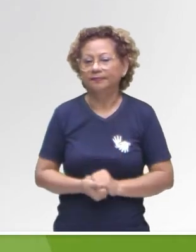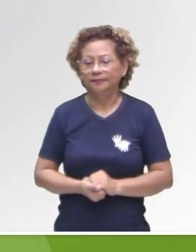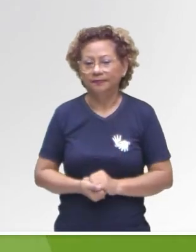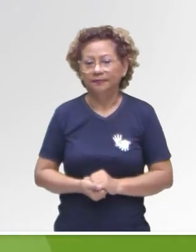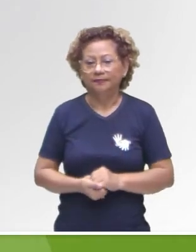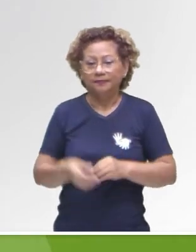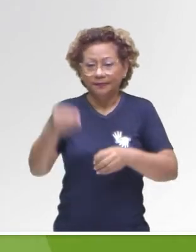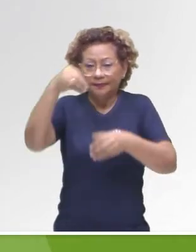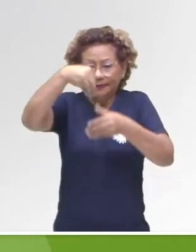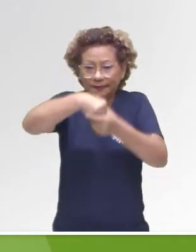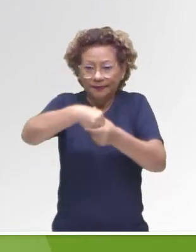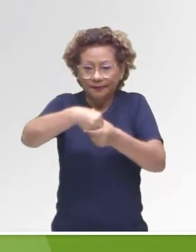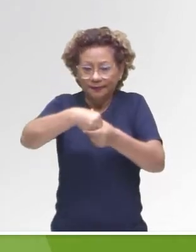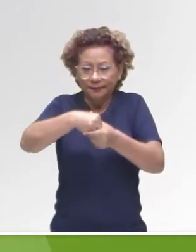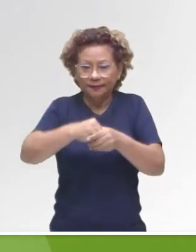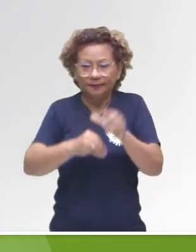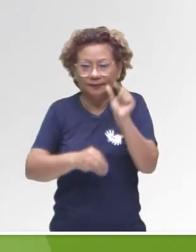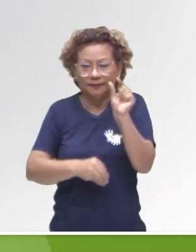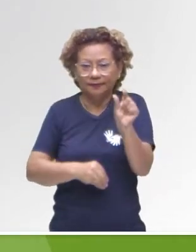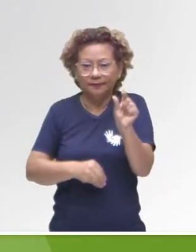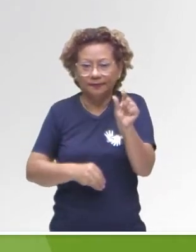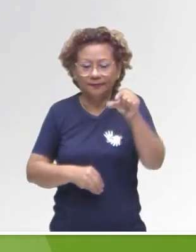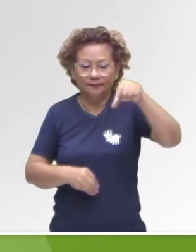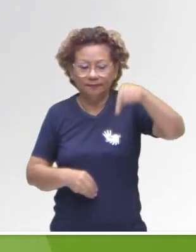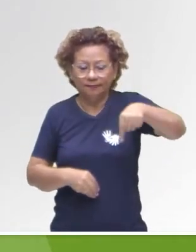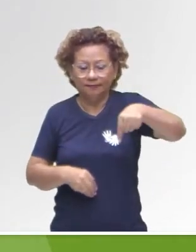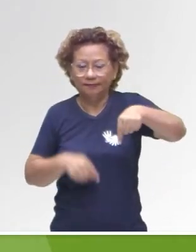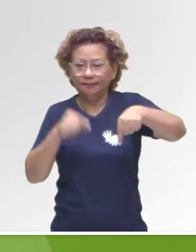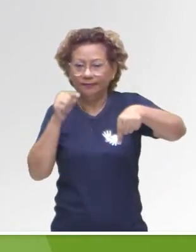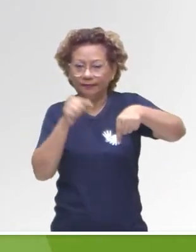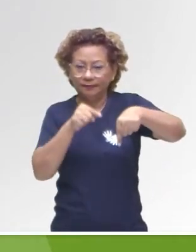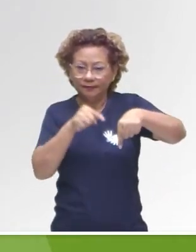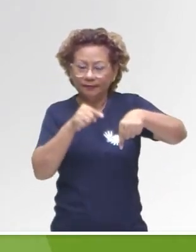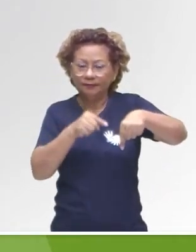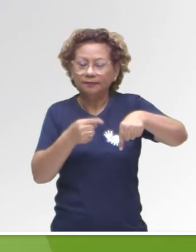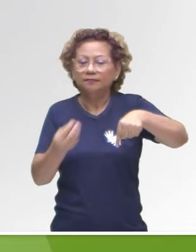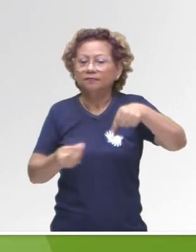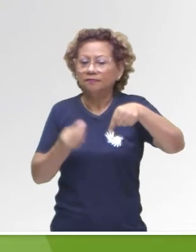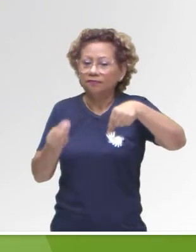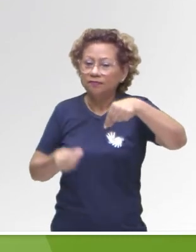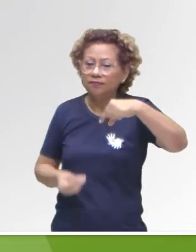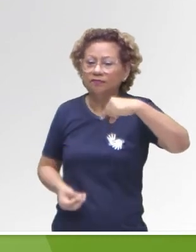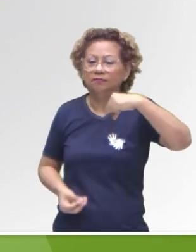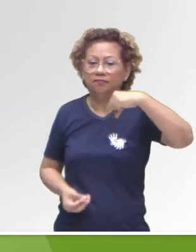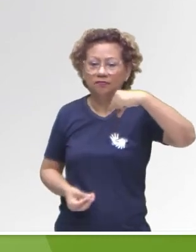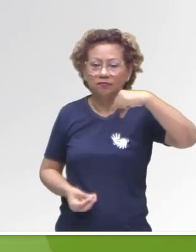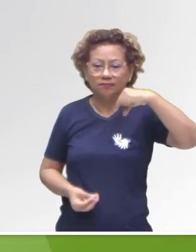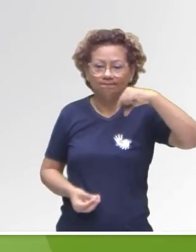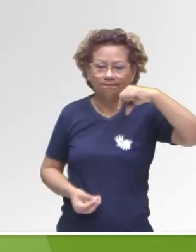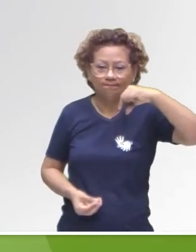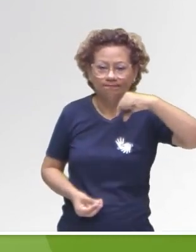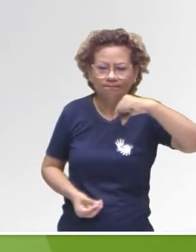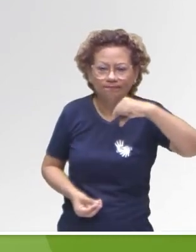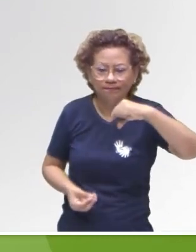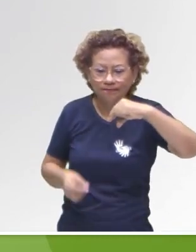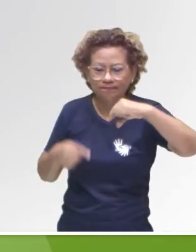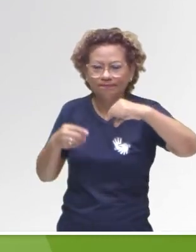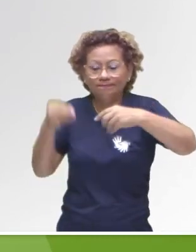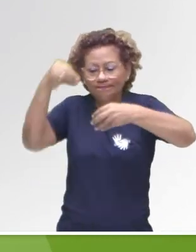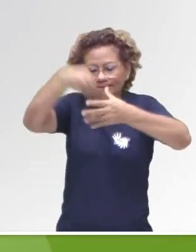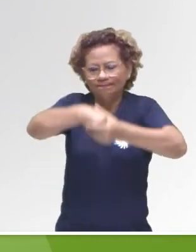de simbologia de um capacitor. É como se desenha um circuito com capacitores,